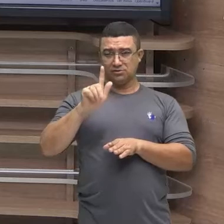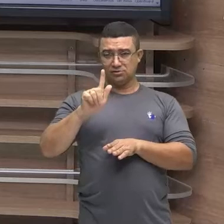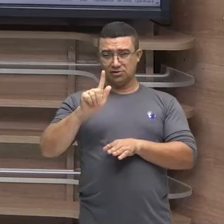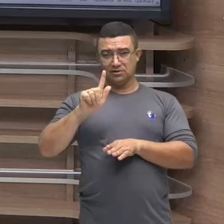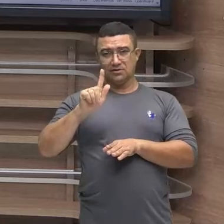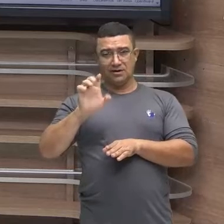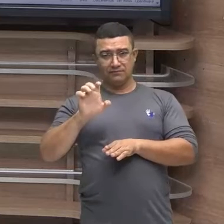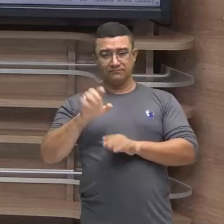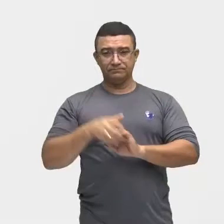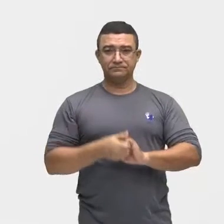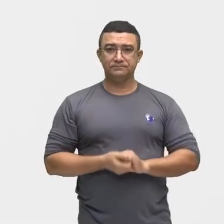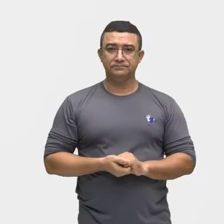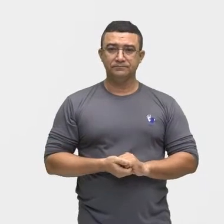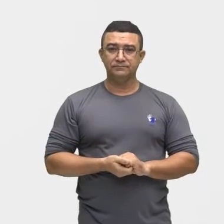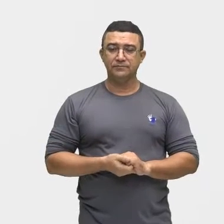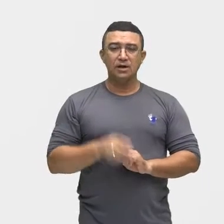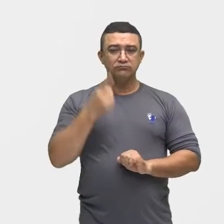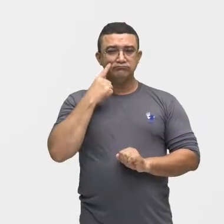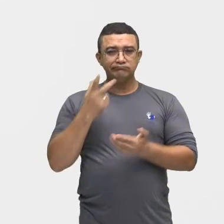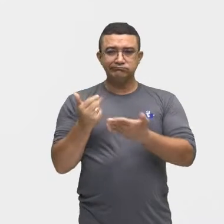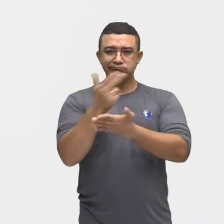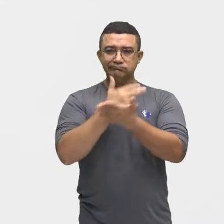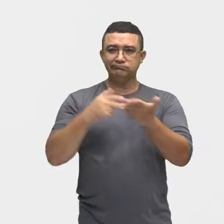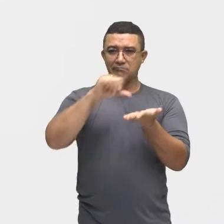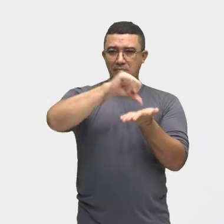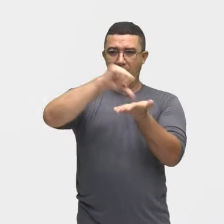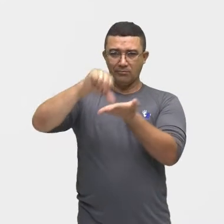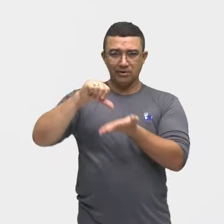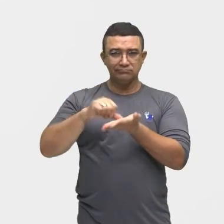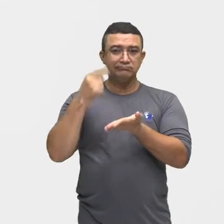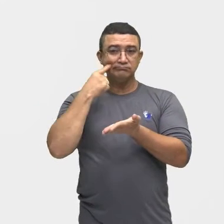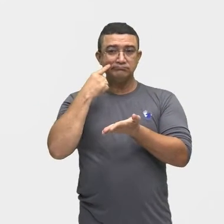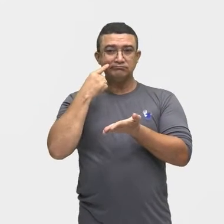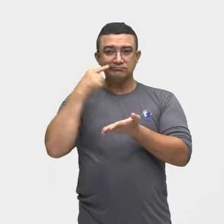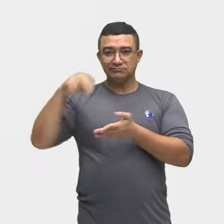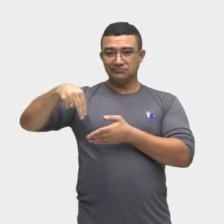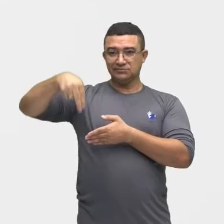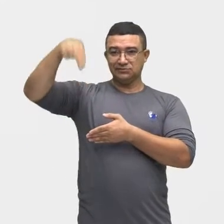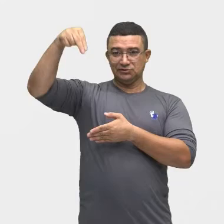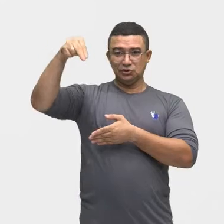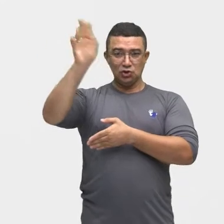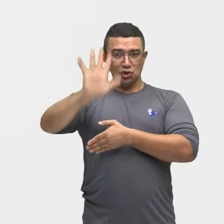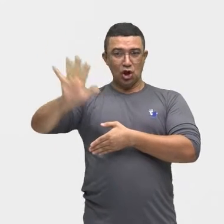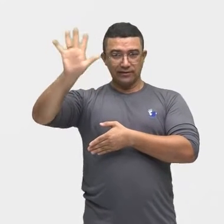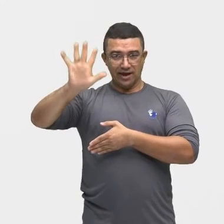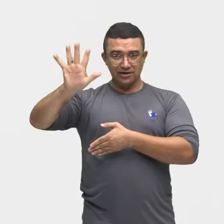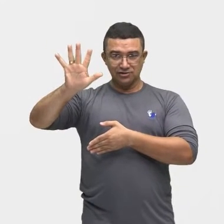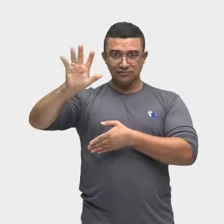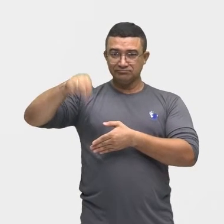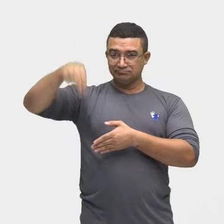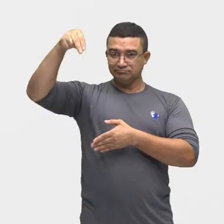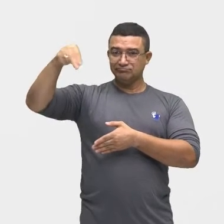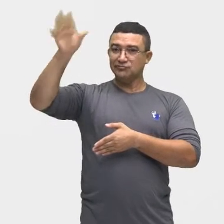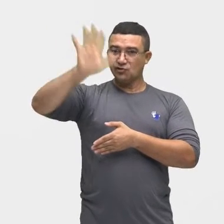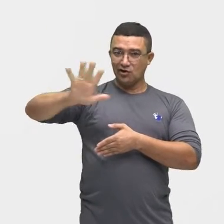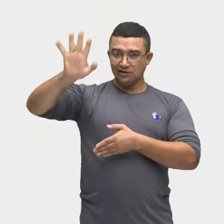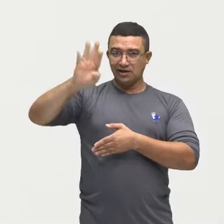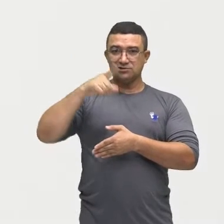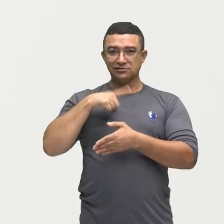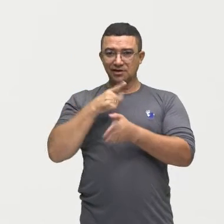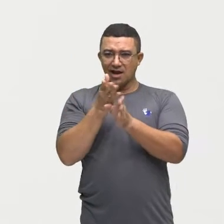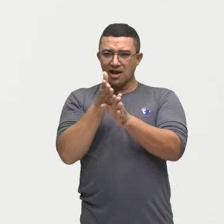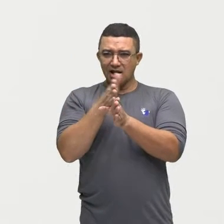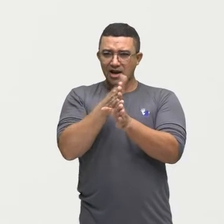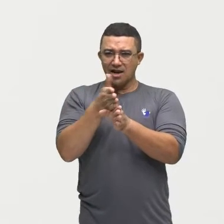nós temos um mapinha para vocês observarem aí em destaque a região Nordeste, né? Aqui nós temos o